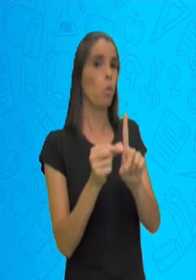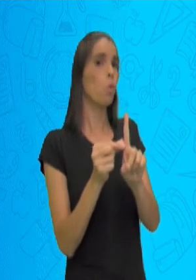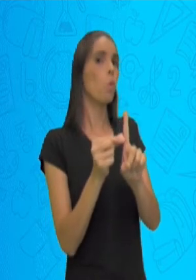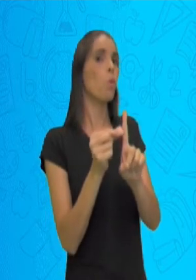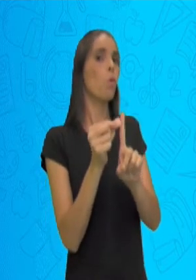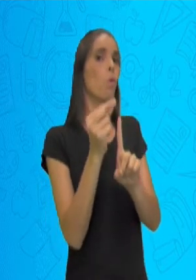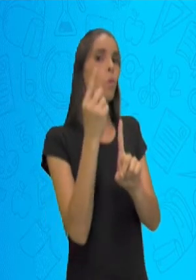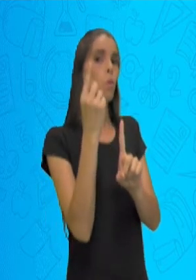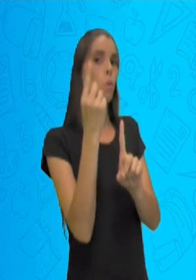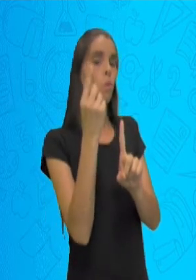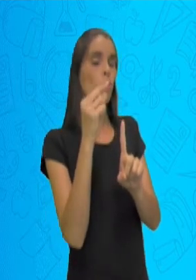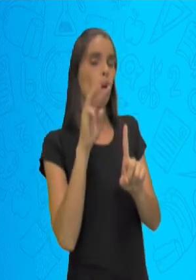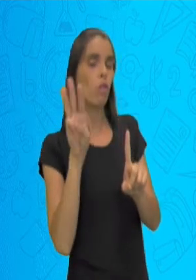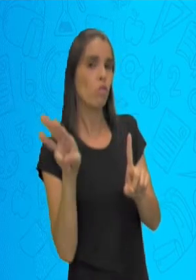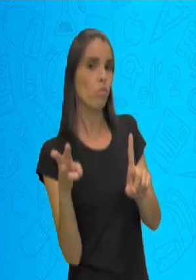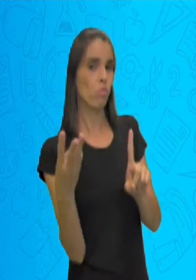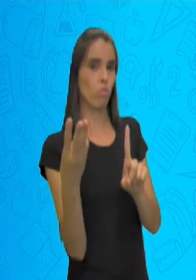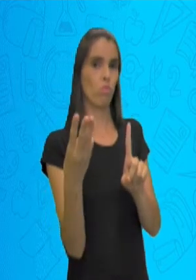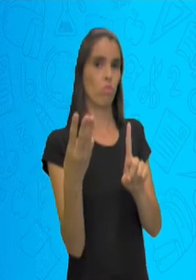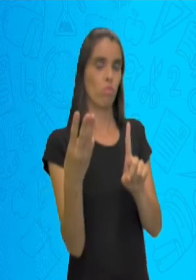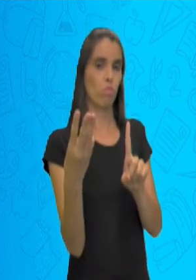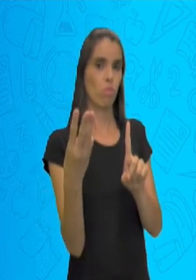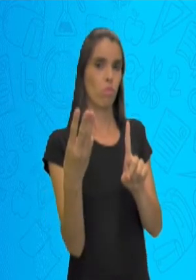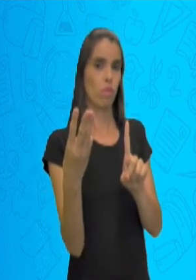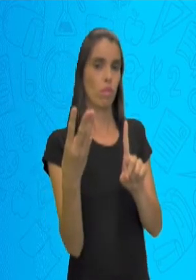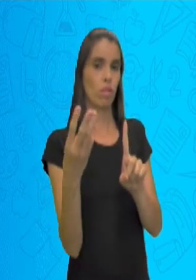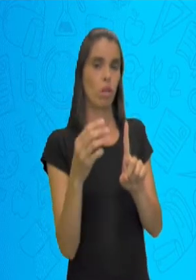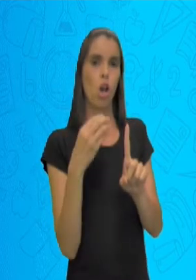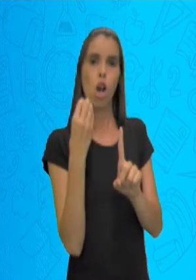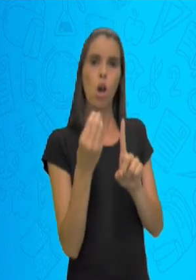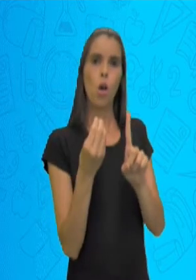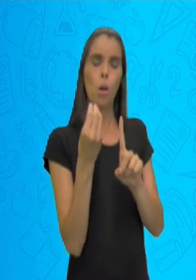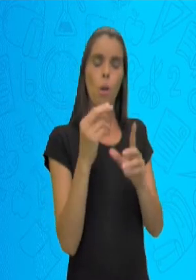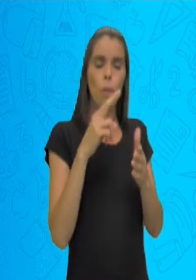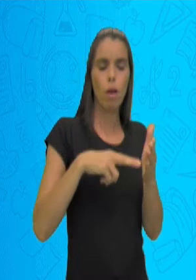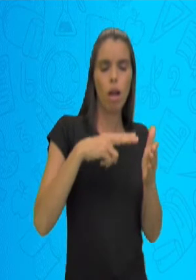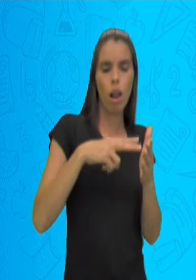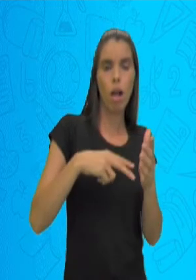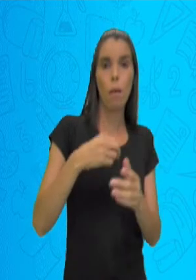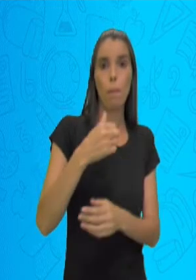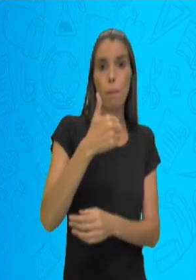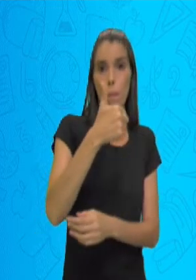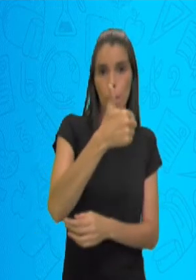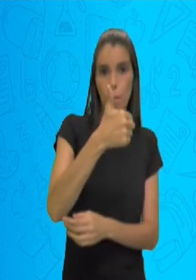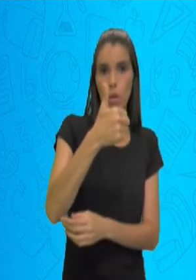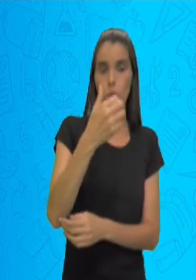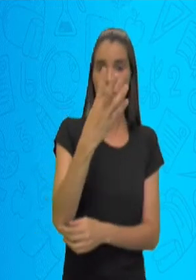uma unidade de milhar. Como eu vou ler esse número?